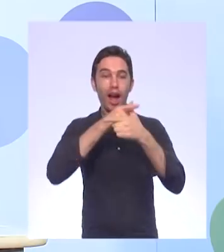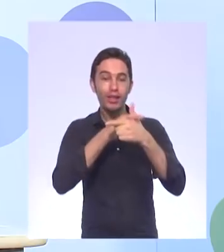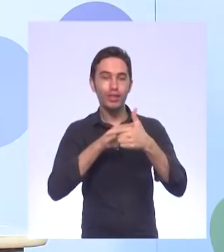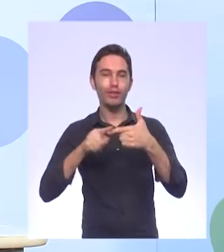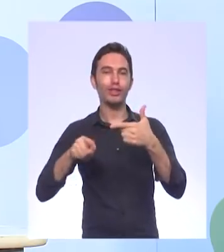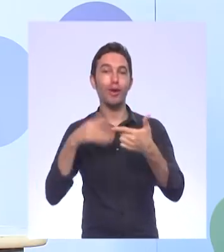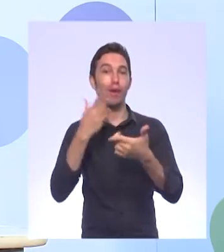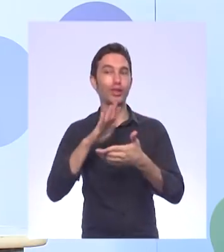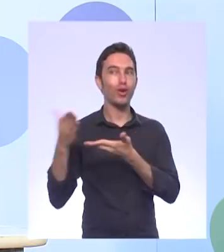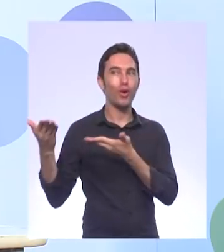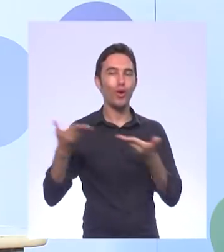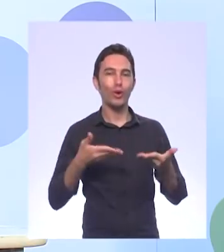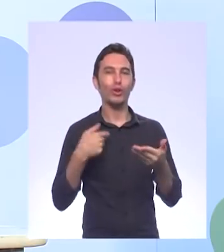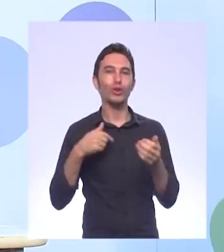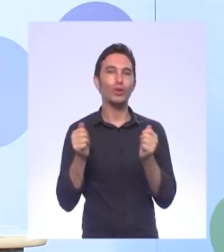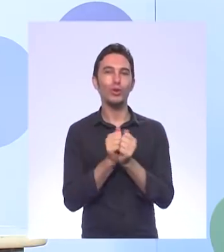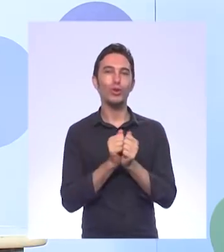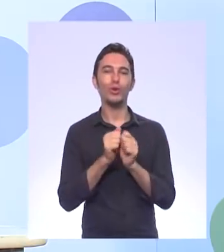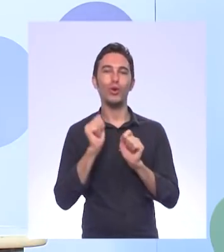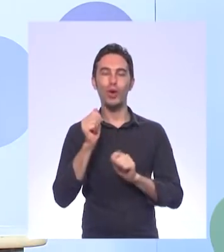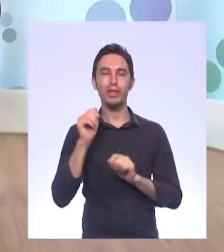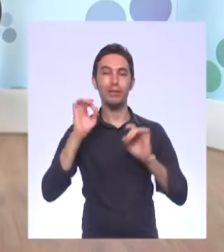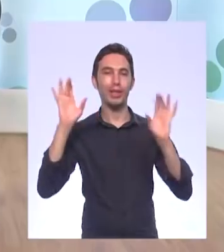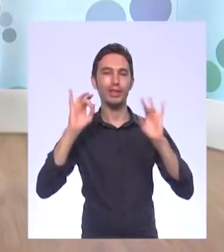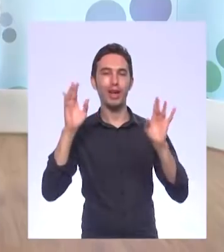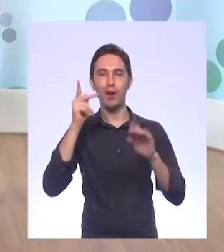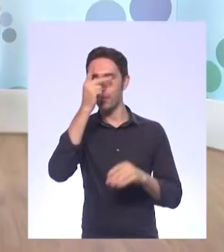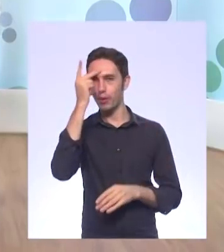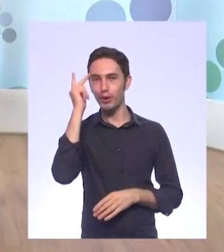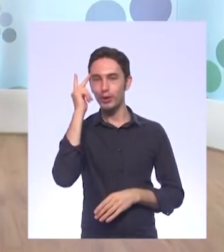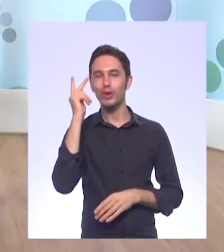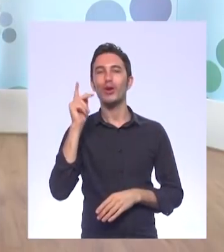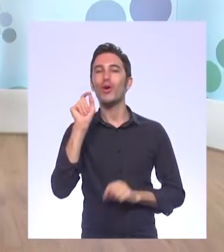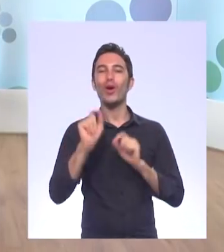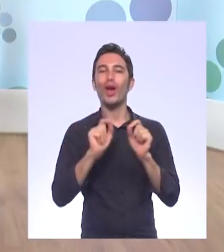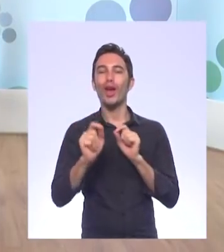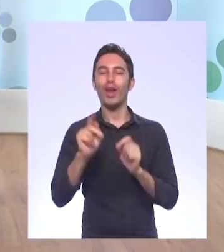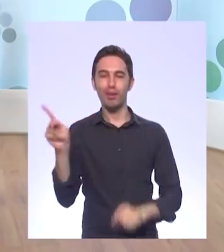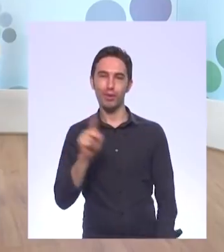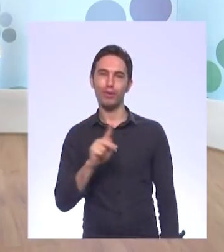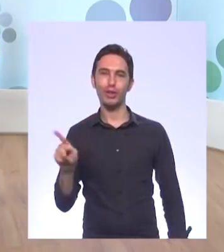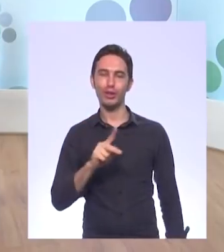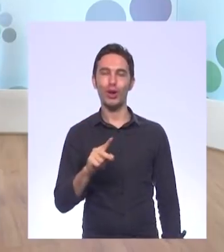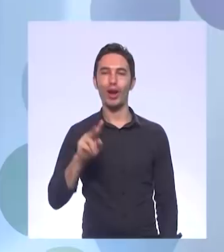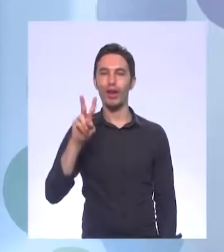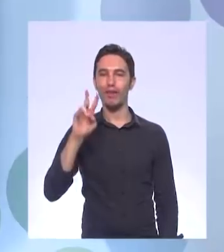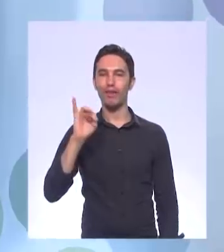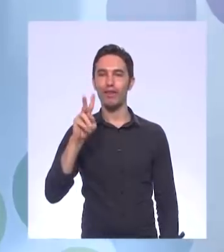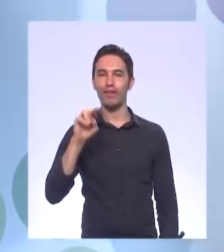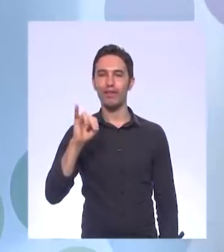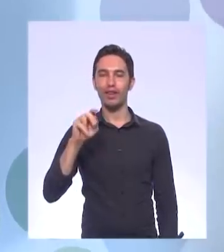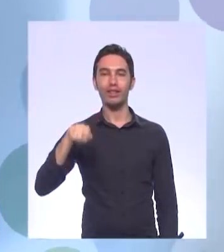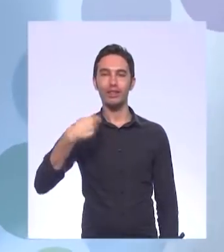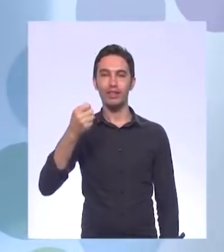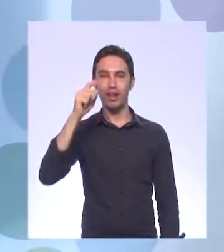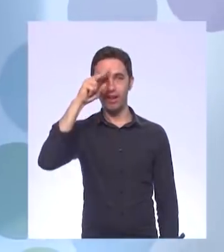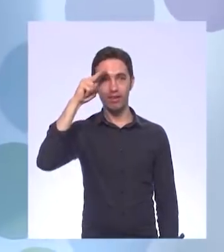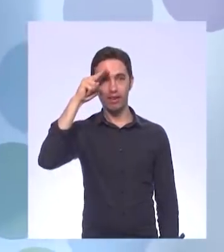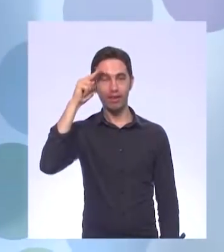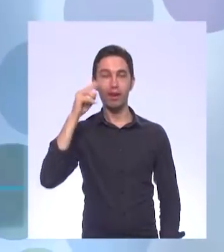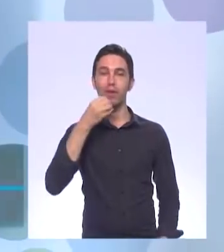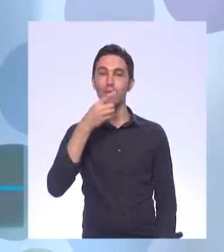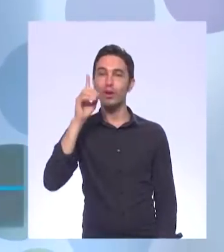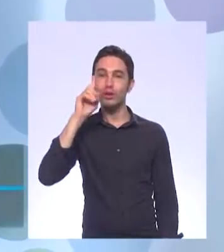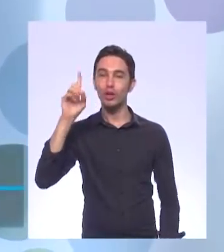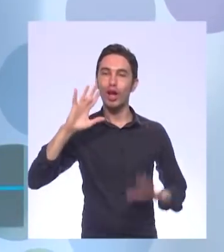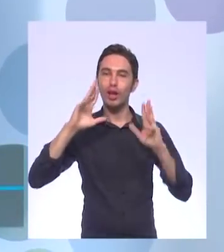uma pessoa muito especial para dar sala para gente que a professora Vivi Bom dia Vivi tudo bom Bom dia Tânia Bom dia pessoal muito